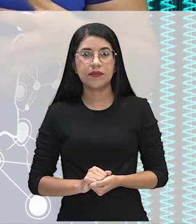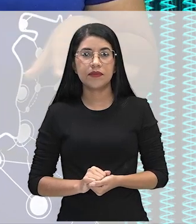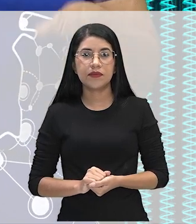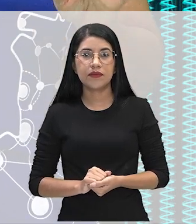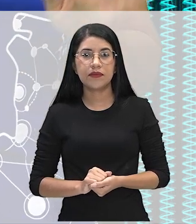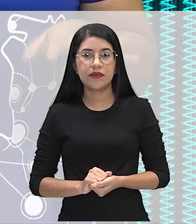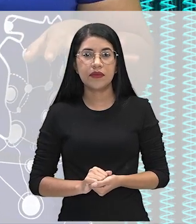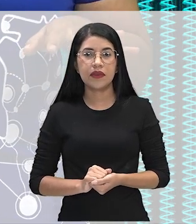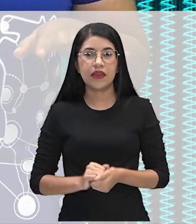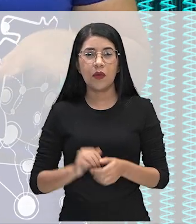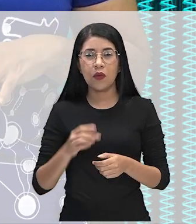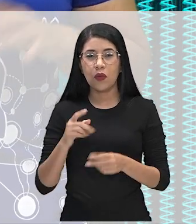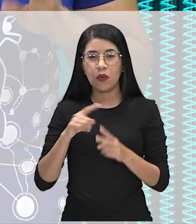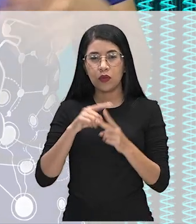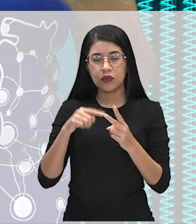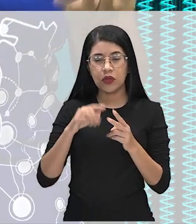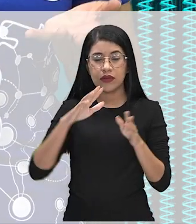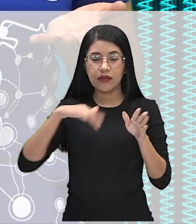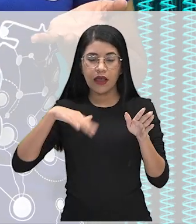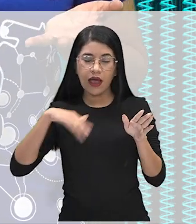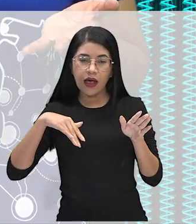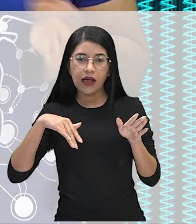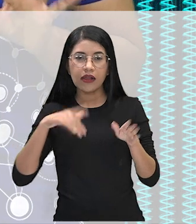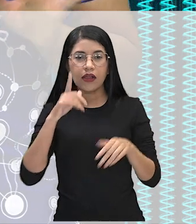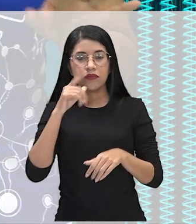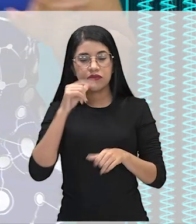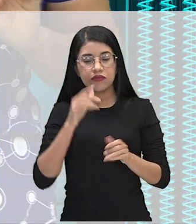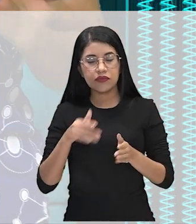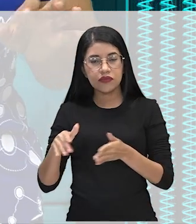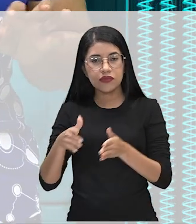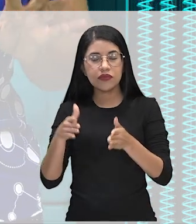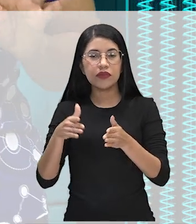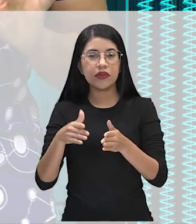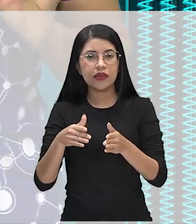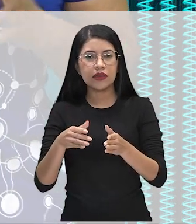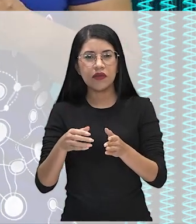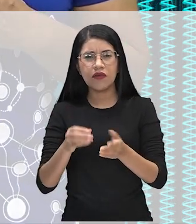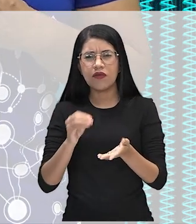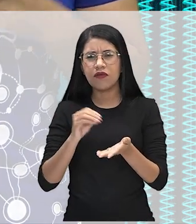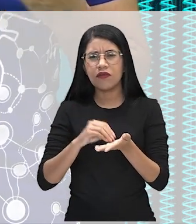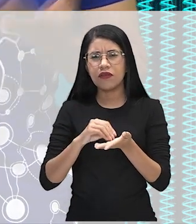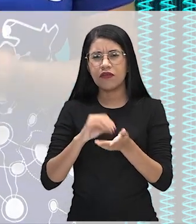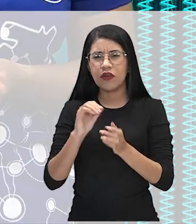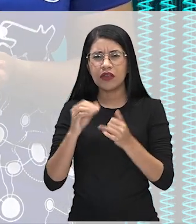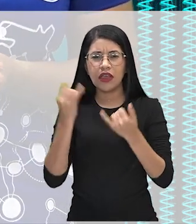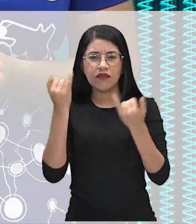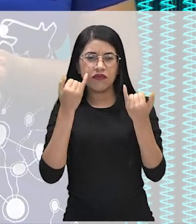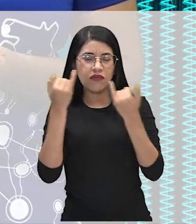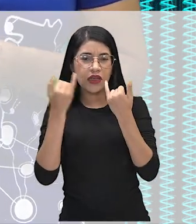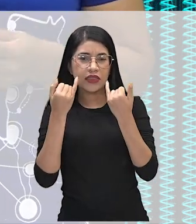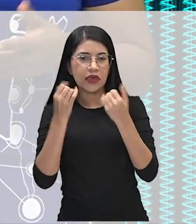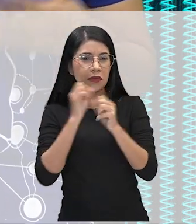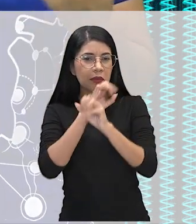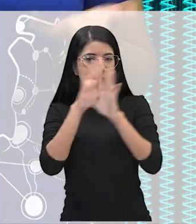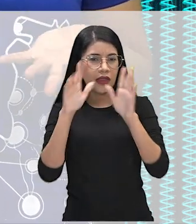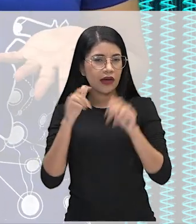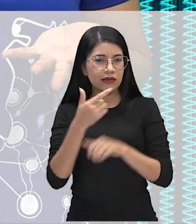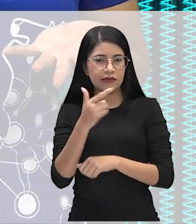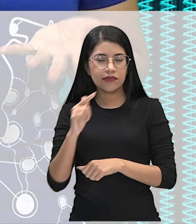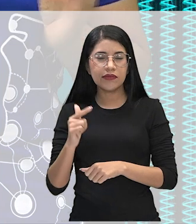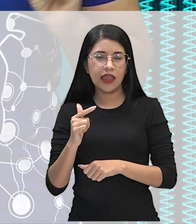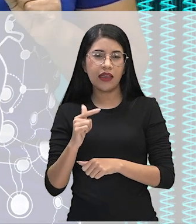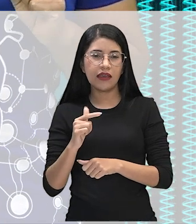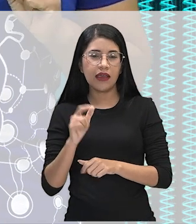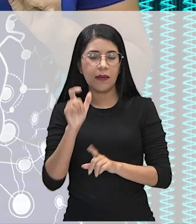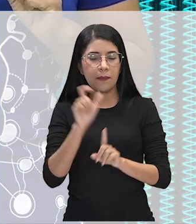tá? Nadam no rio. Quem nada no rio? Aqui não ficou claro essa informação da minha oração. Quem nada no